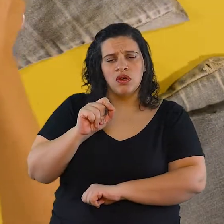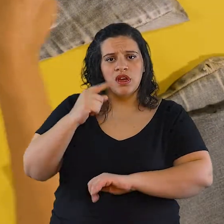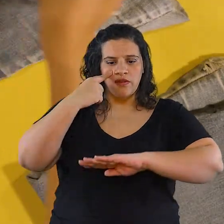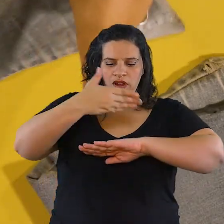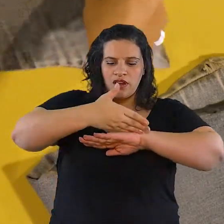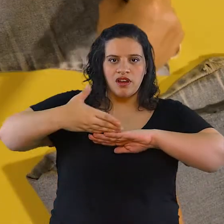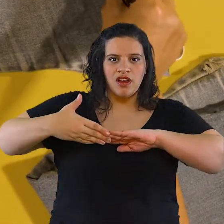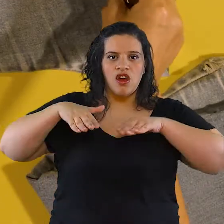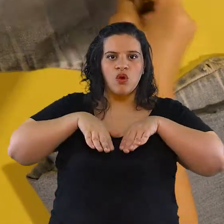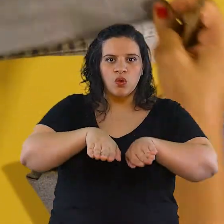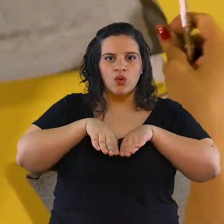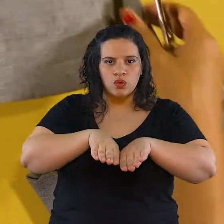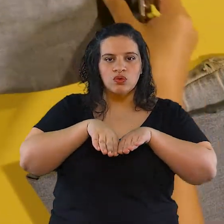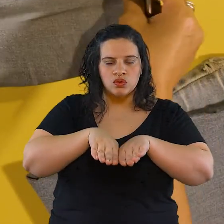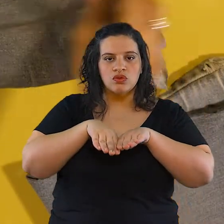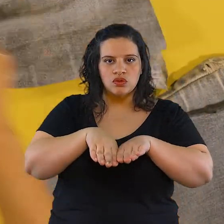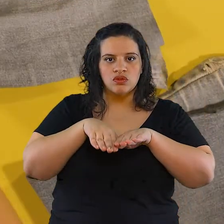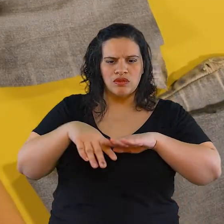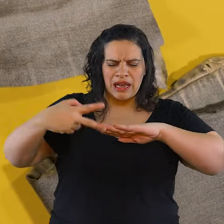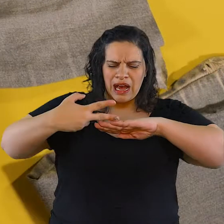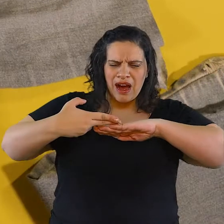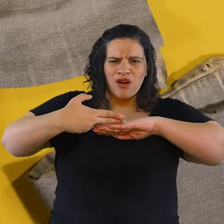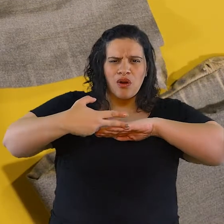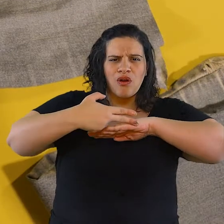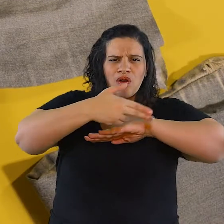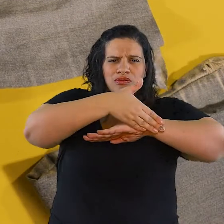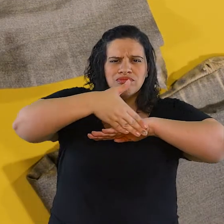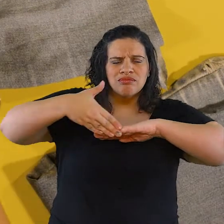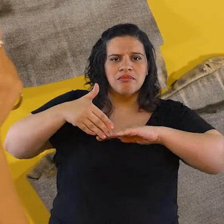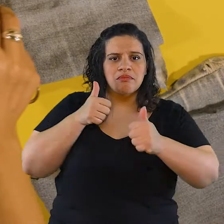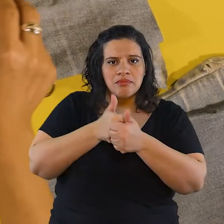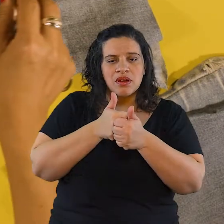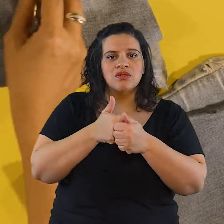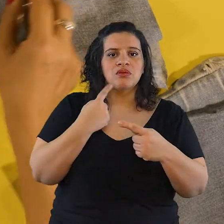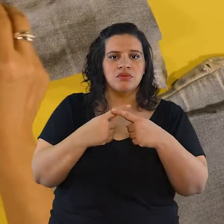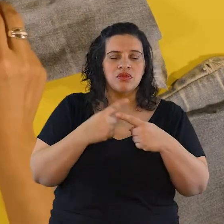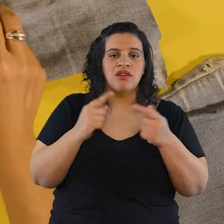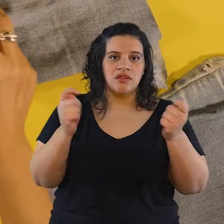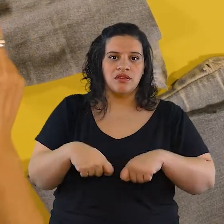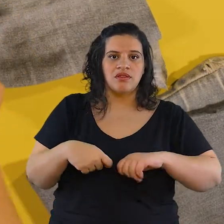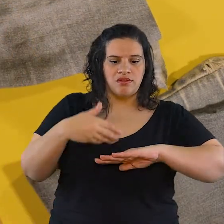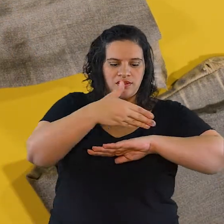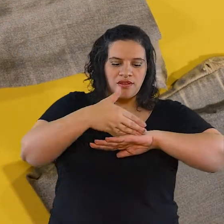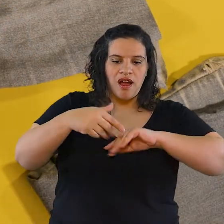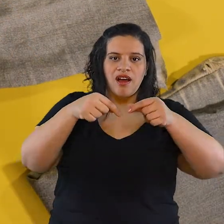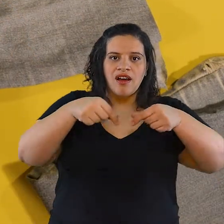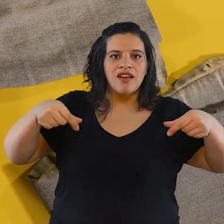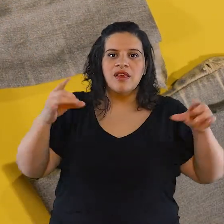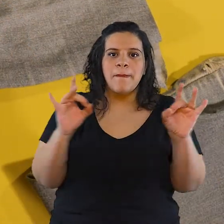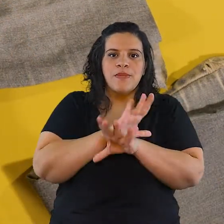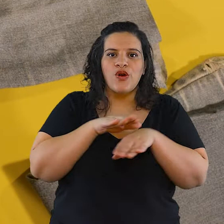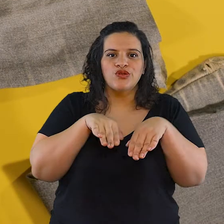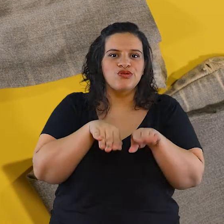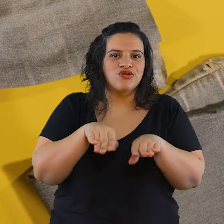perna da calça. Geralmente eu pego ou a costura de qualquer uma das laterais e corto bem rente a costura, porque